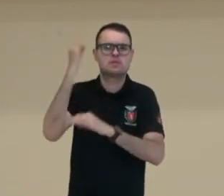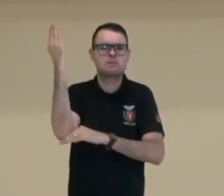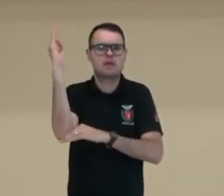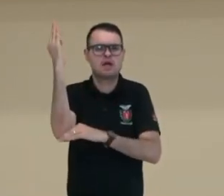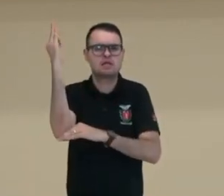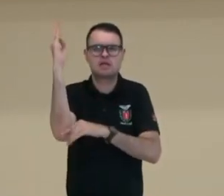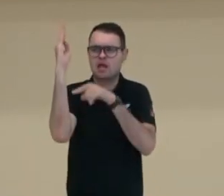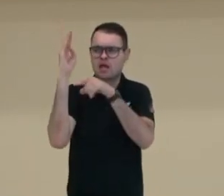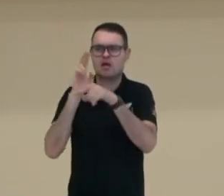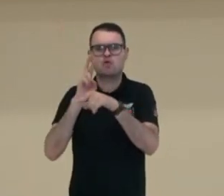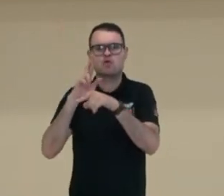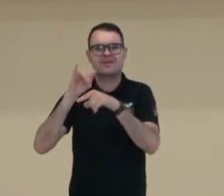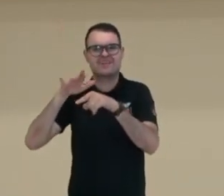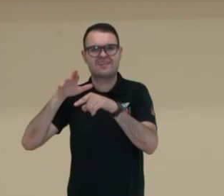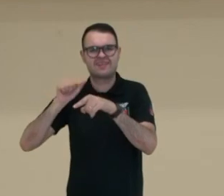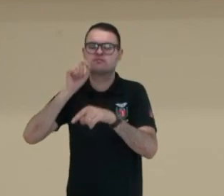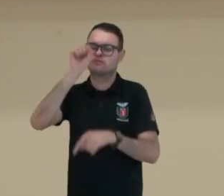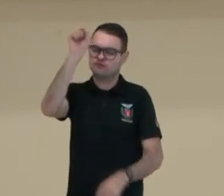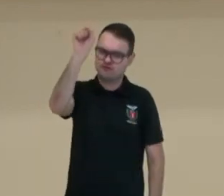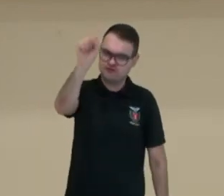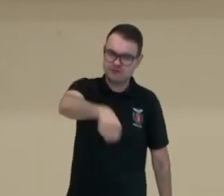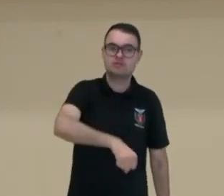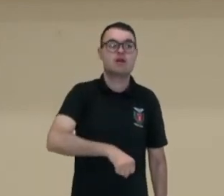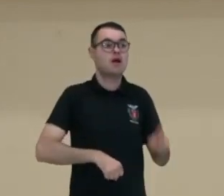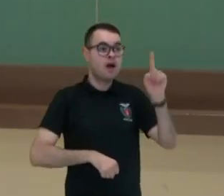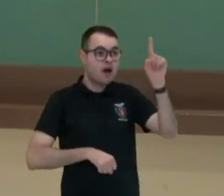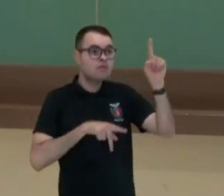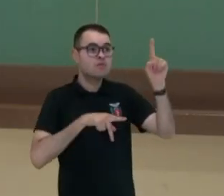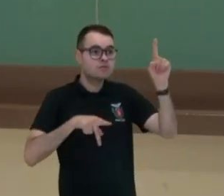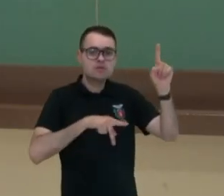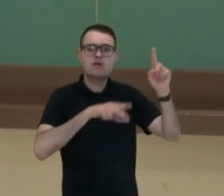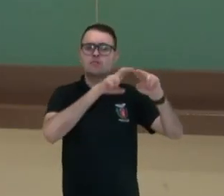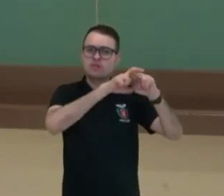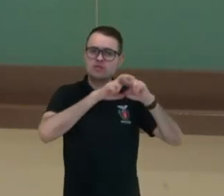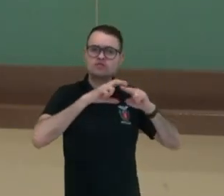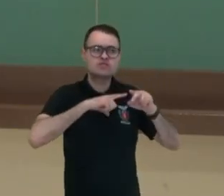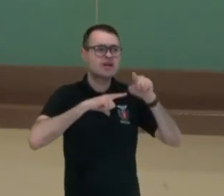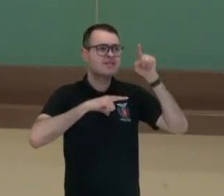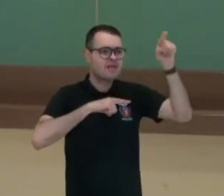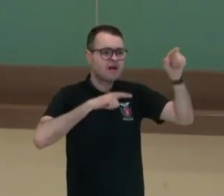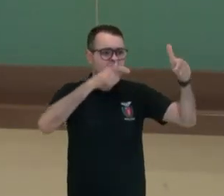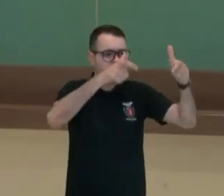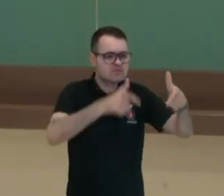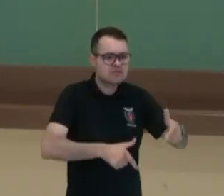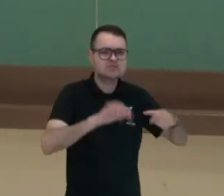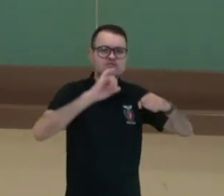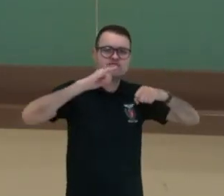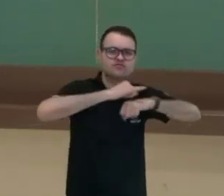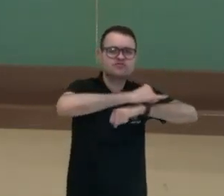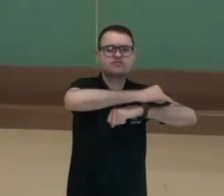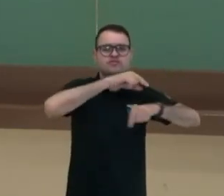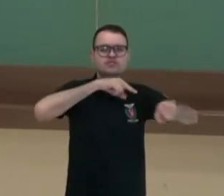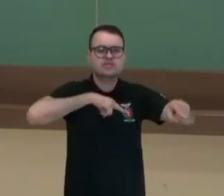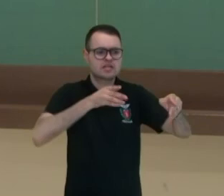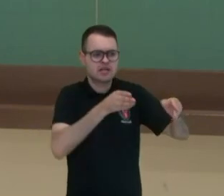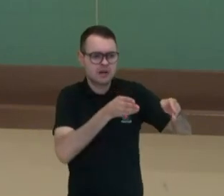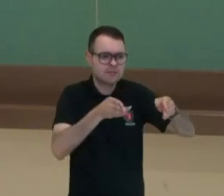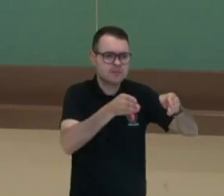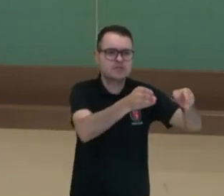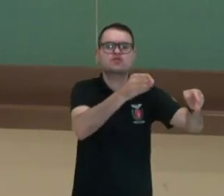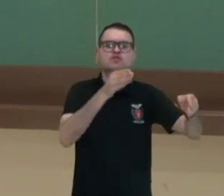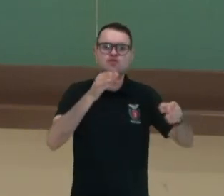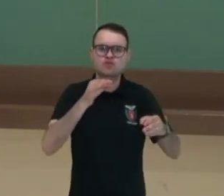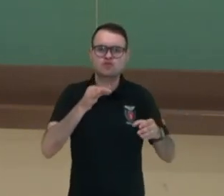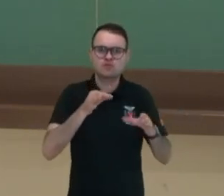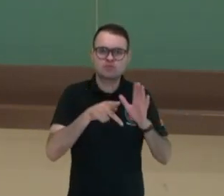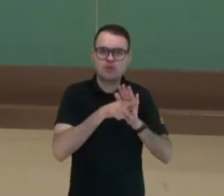ela é ucraniana. Sim. Ah, professor, é por isso que tem uma colônia lá em São José dos Pinhais, tem até o famoso Caminho do Vinho lá, é a colônia